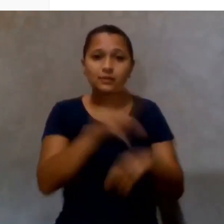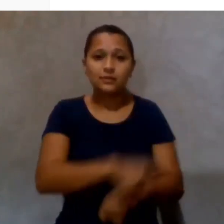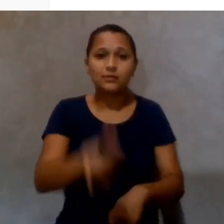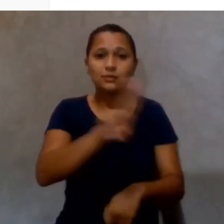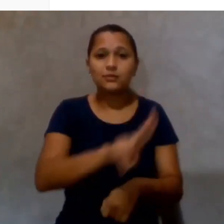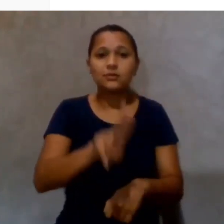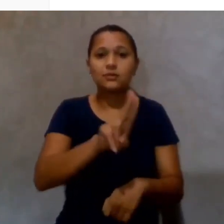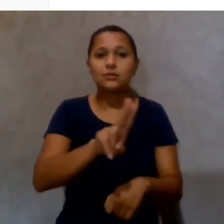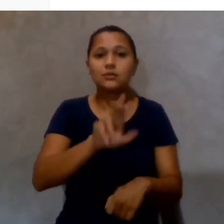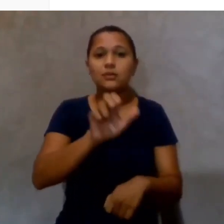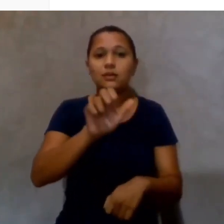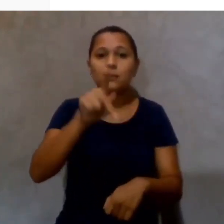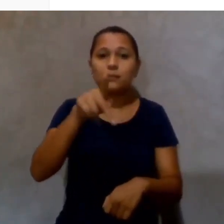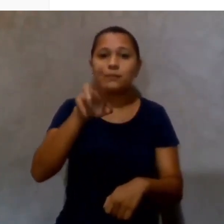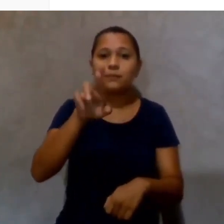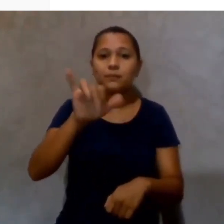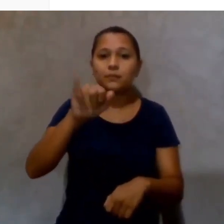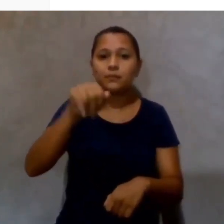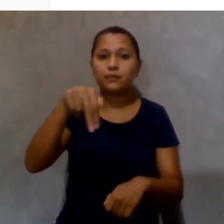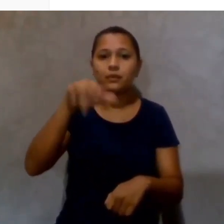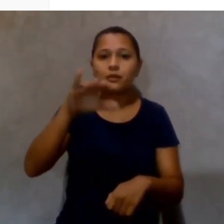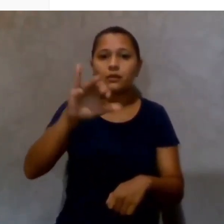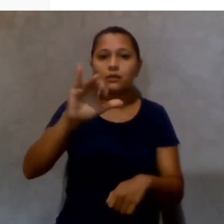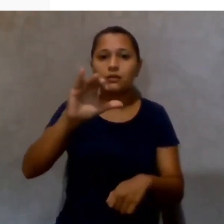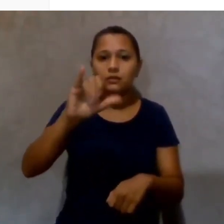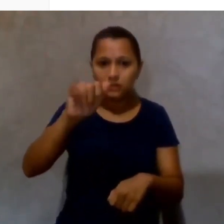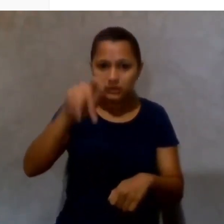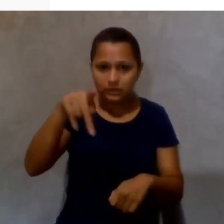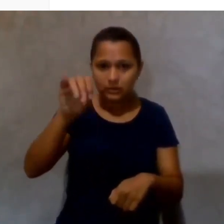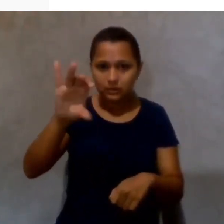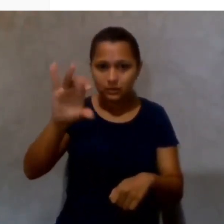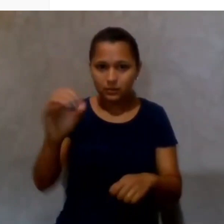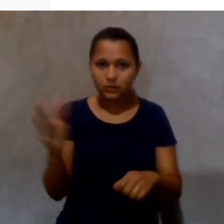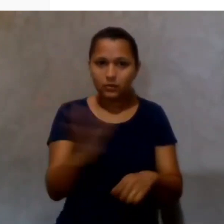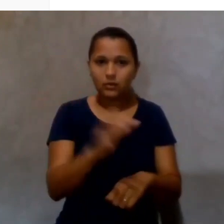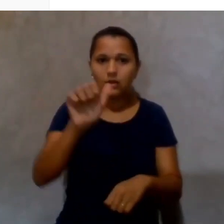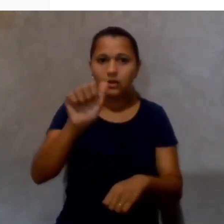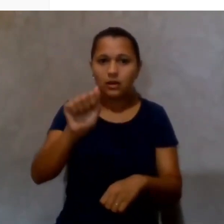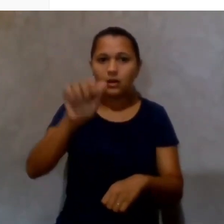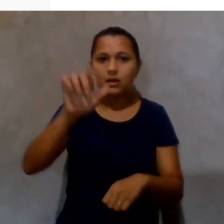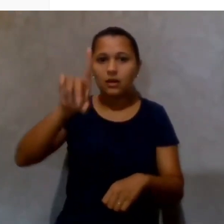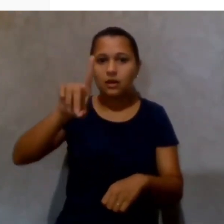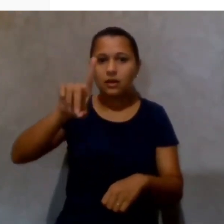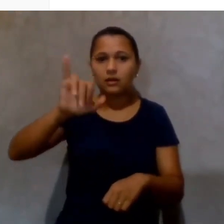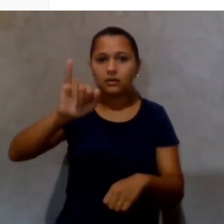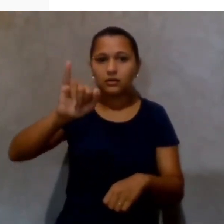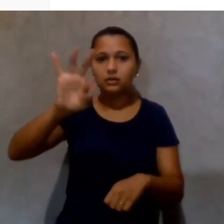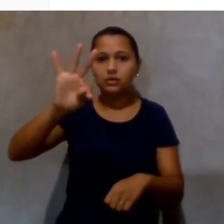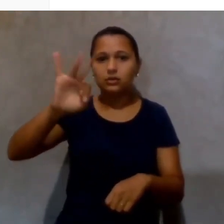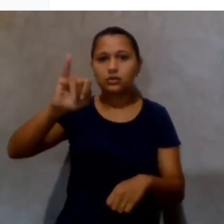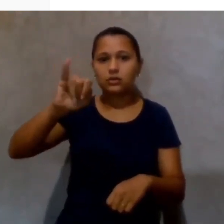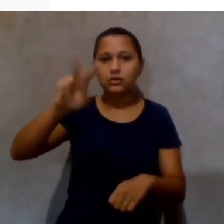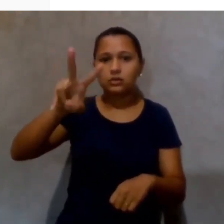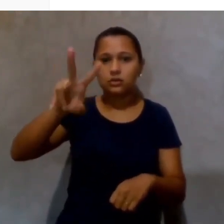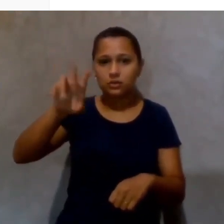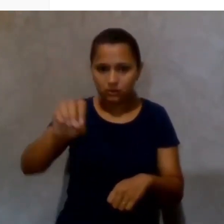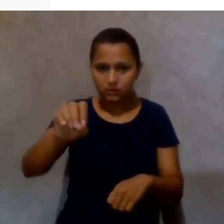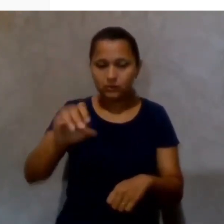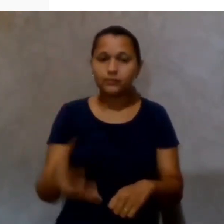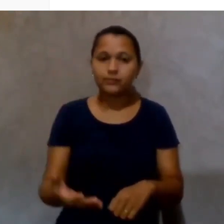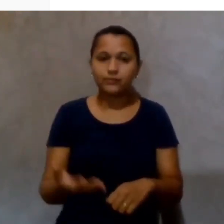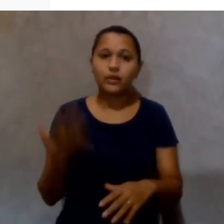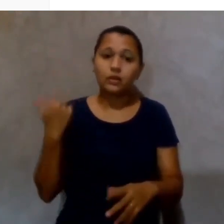o princípio aditivo. Observe o seguinte: no princípio multiplicativo,